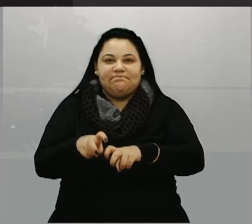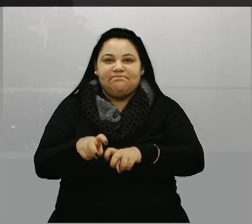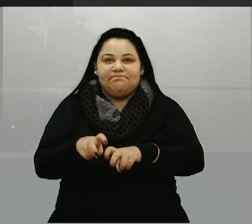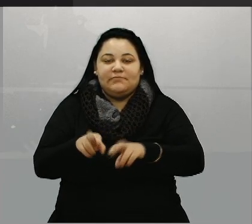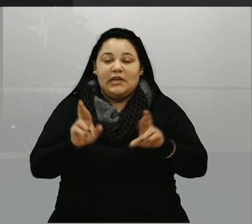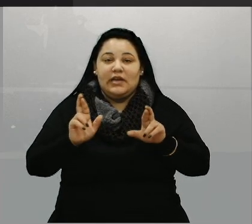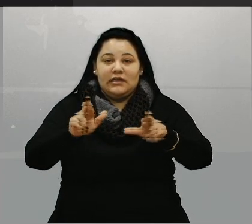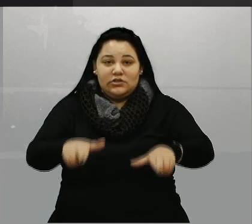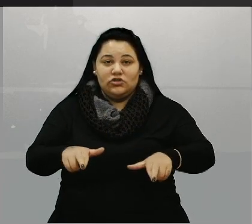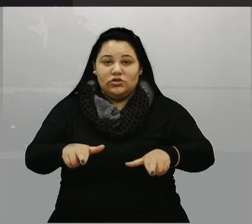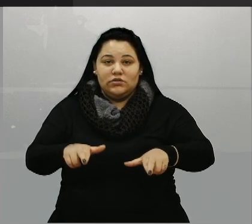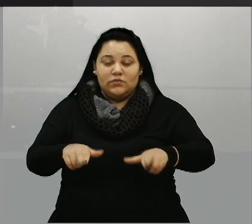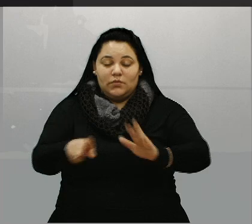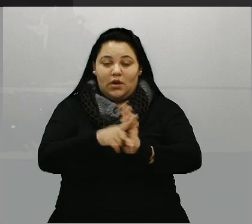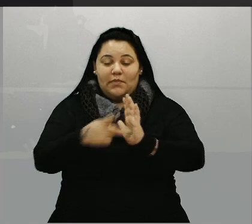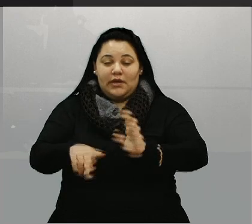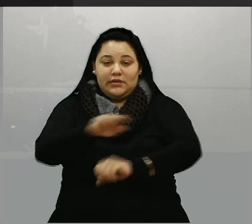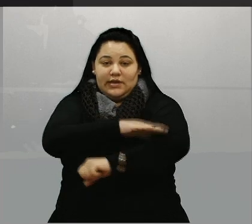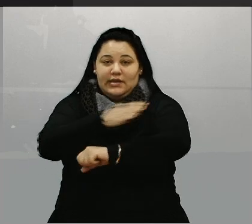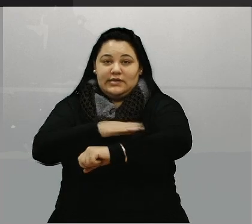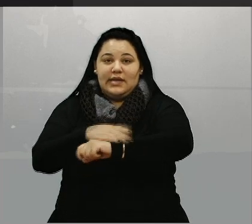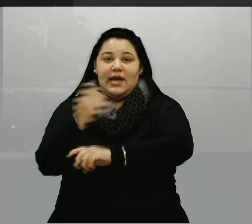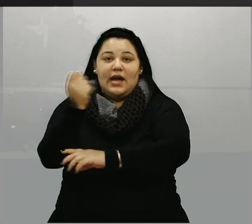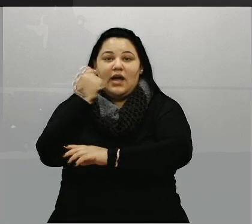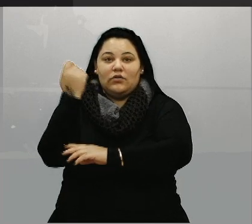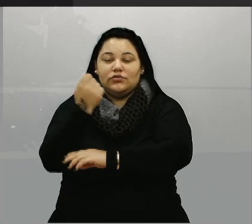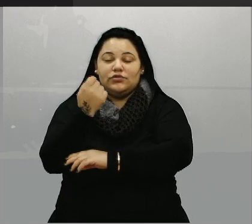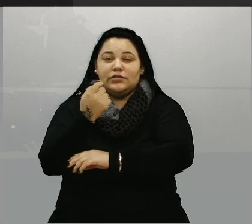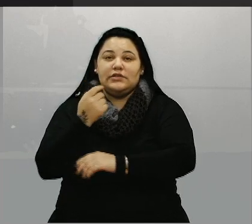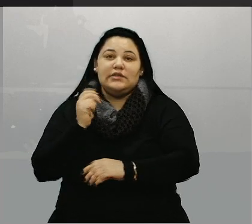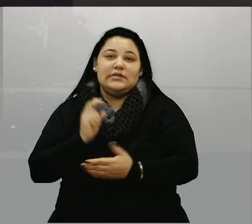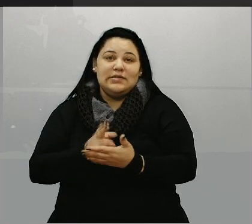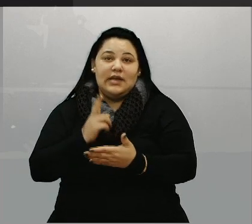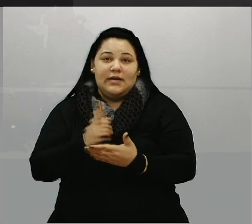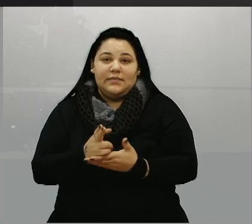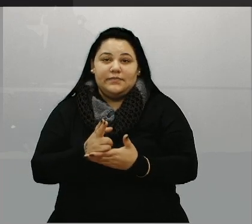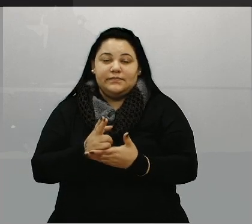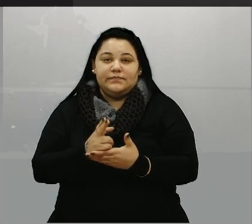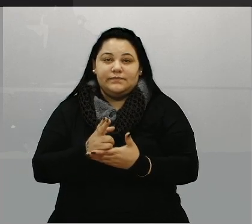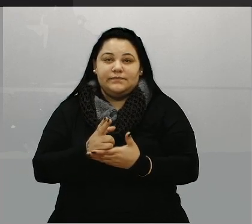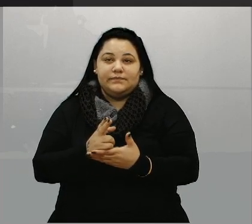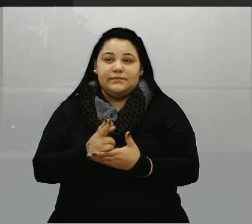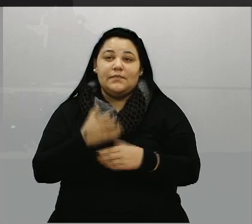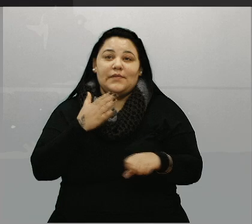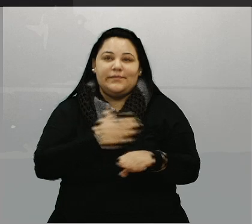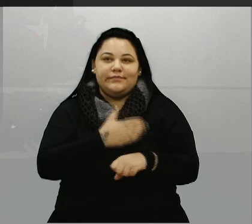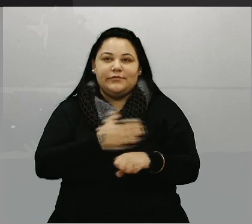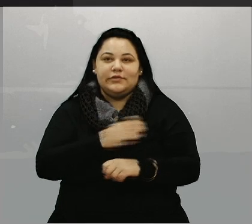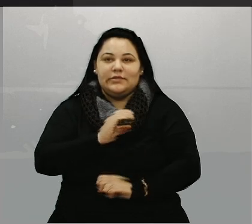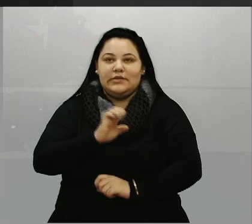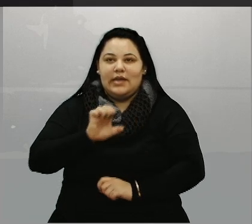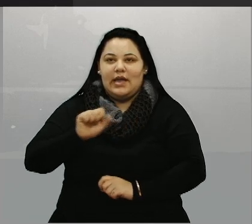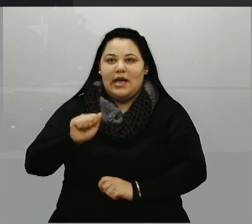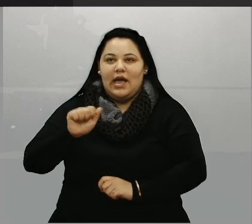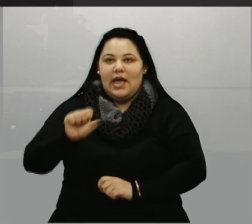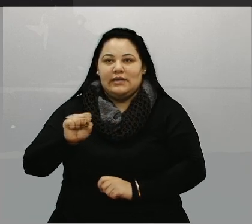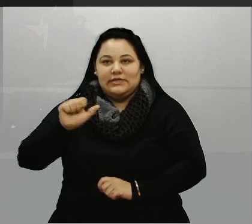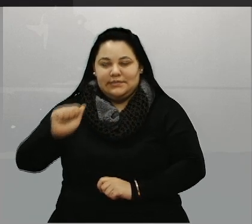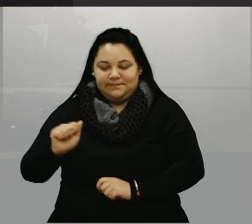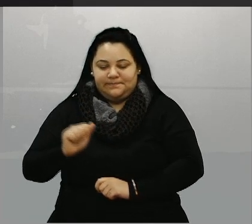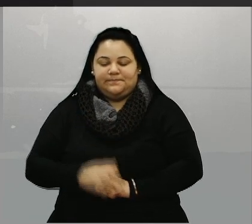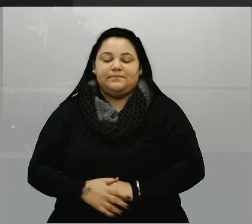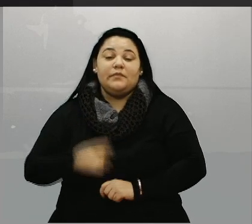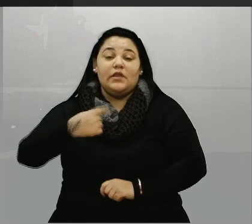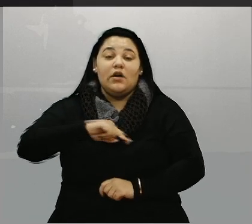região aqui da Serra Gaúcha, que frequentam o nosso Ceasa Serra. Nós estamos enfrentando